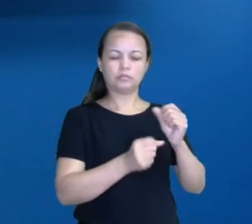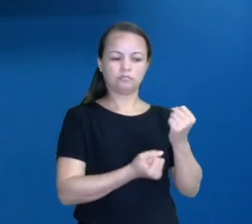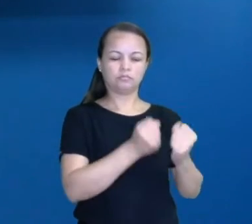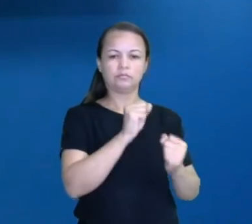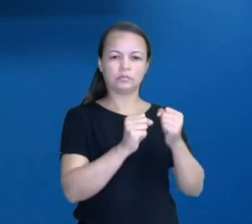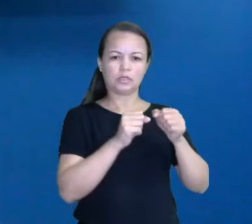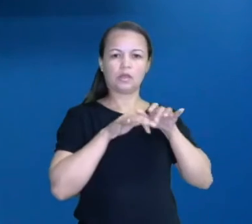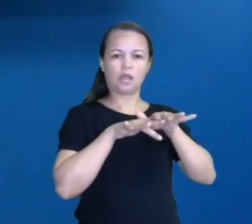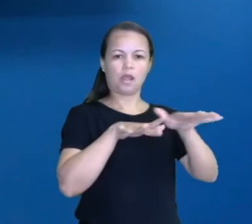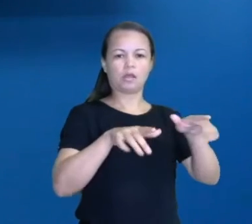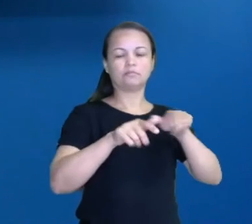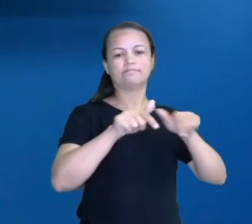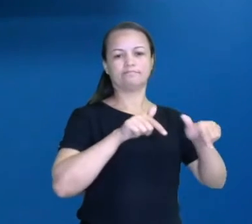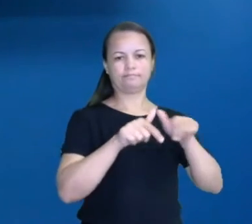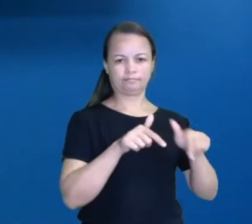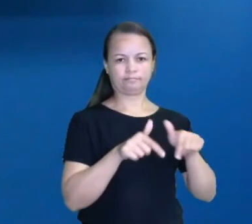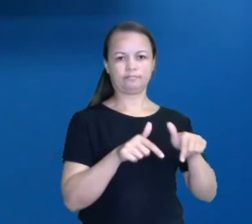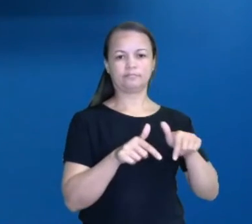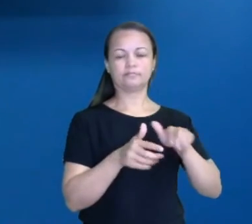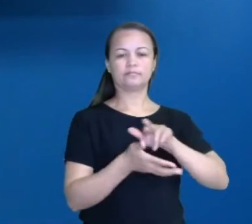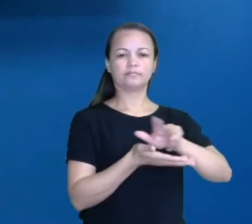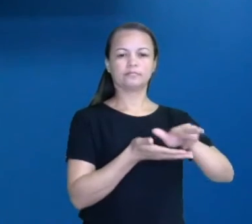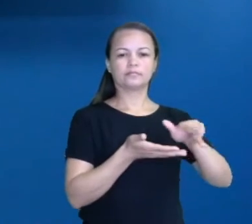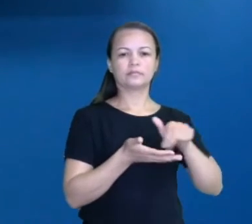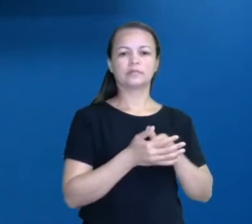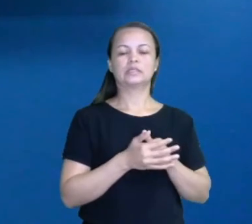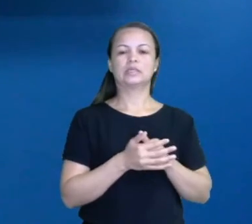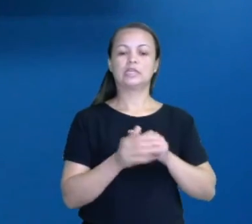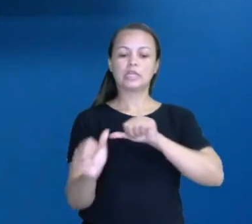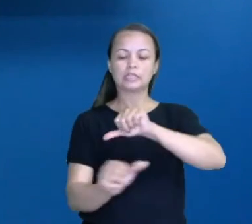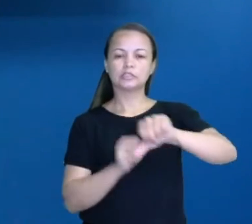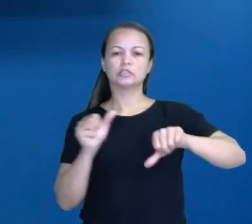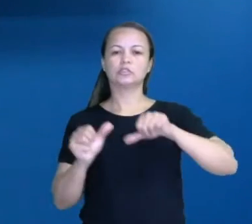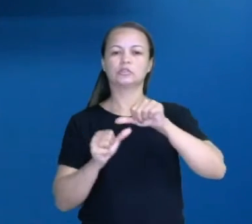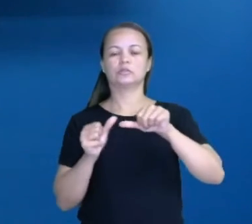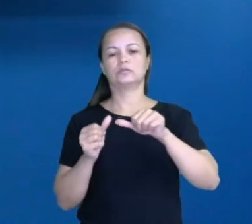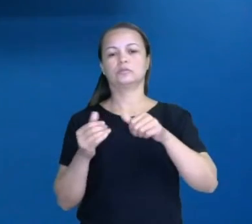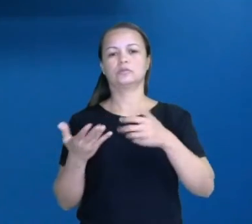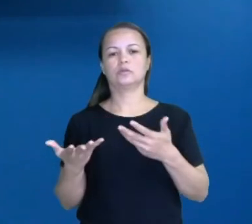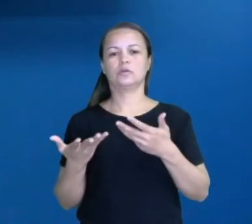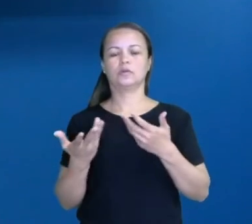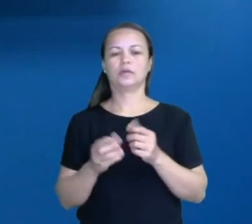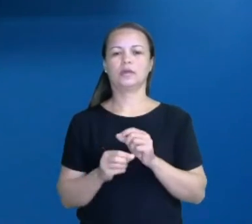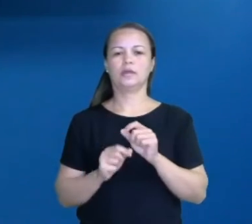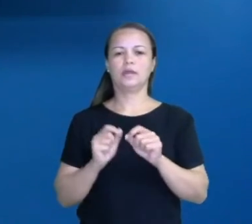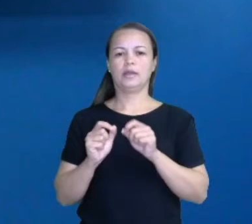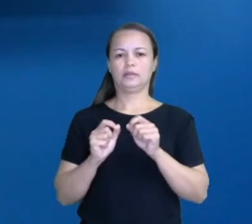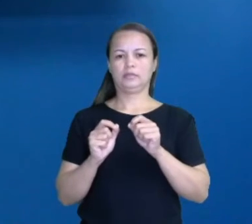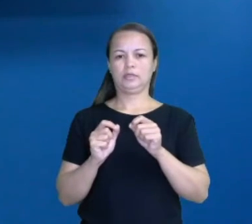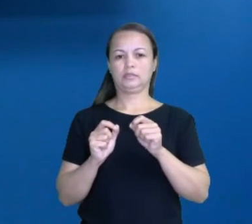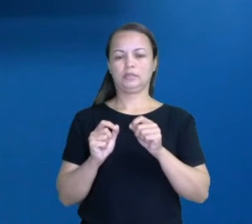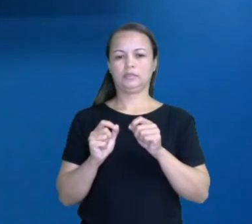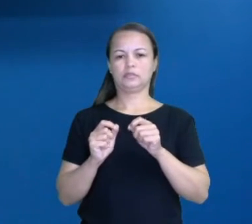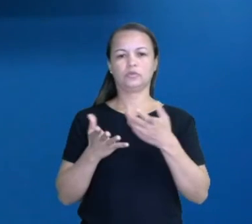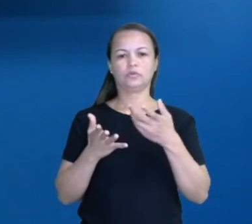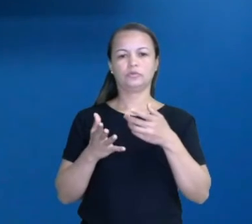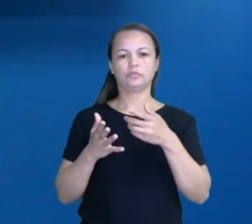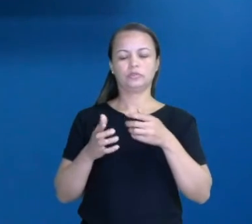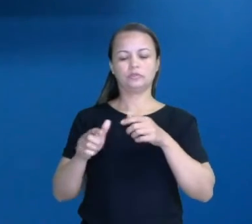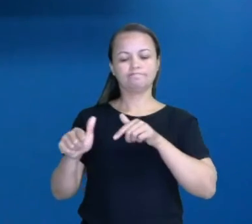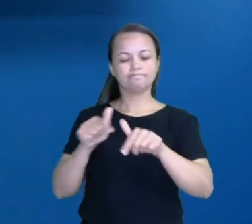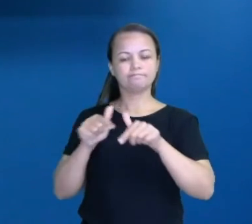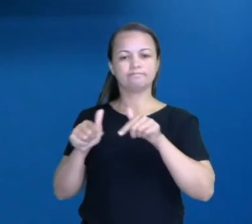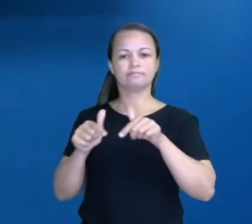gere algum emprego. Em troca disso, eles flexibilizam, né, essas legislações trabalhistas